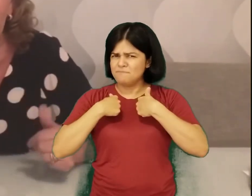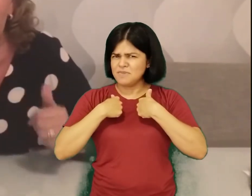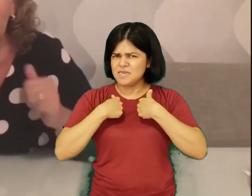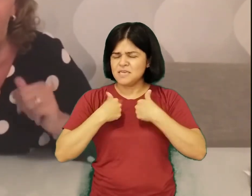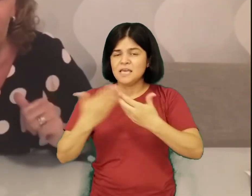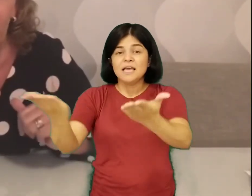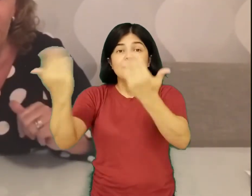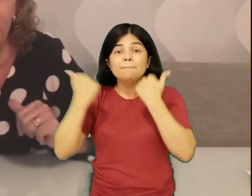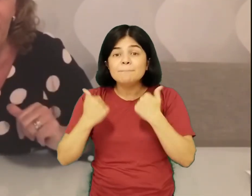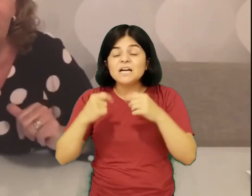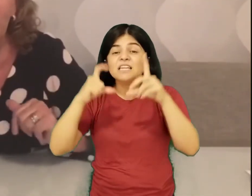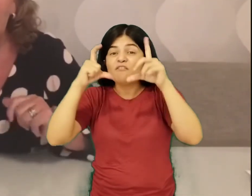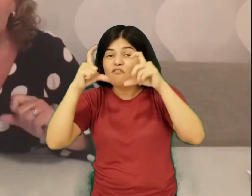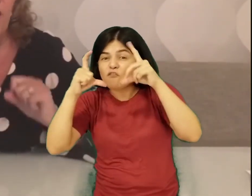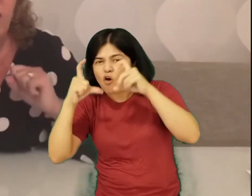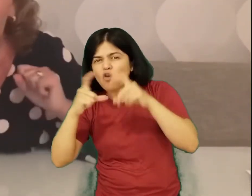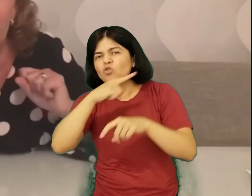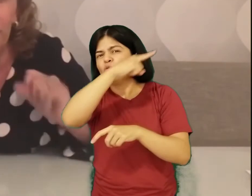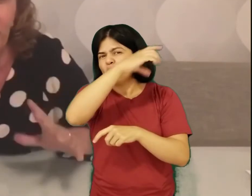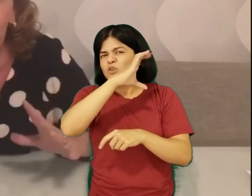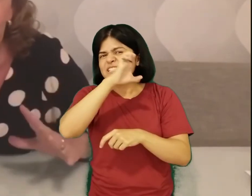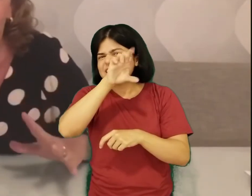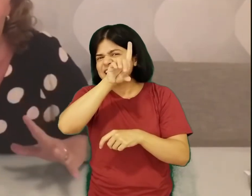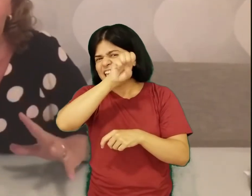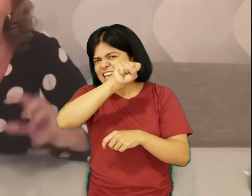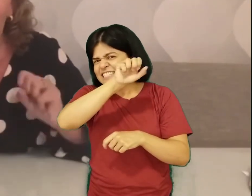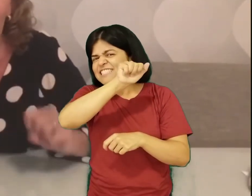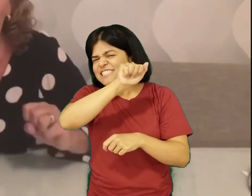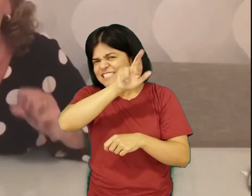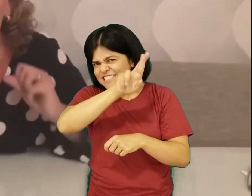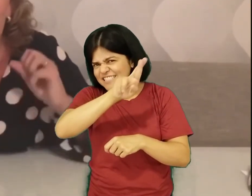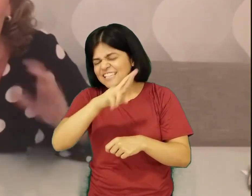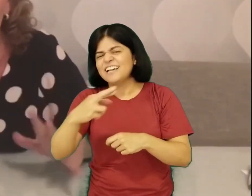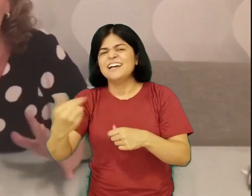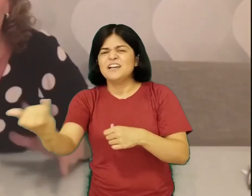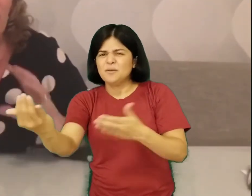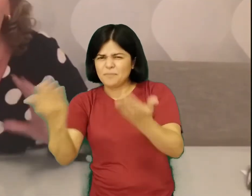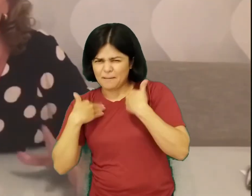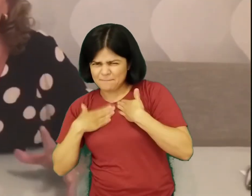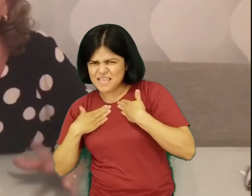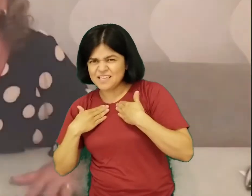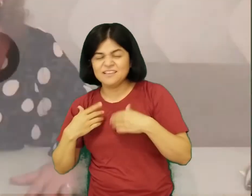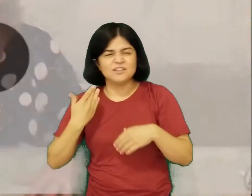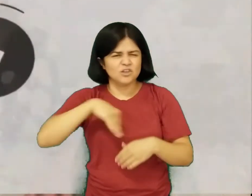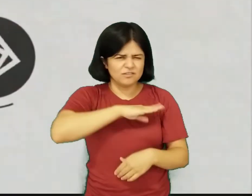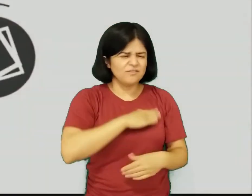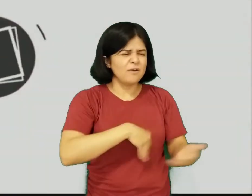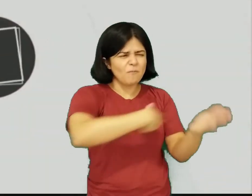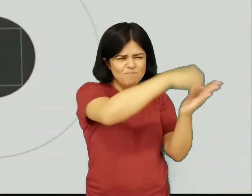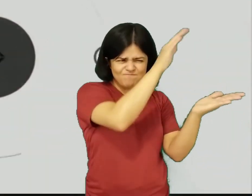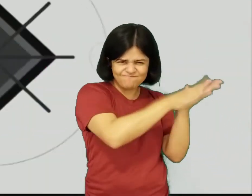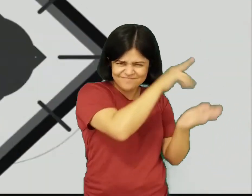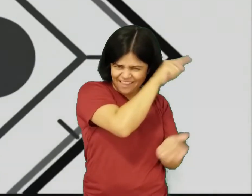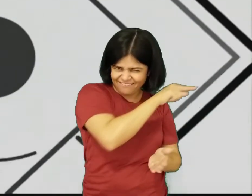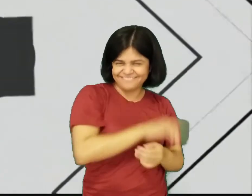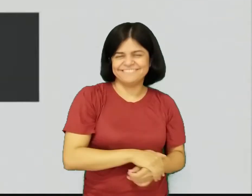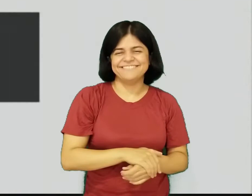do César no meu telefone privado, que a gente vai dar um jeito no César, ok? Um beijo grande, de saudade de todos.